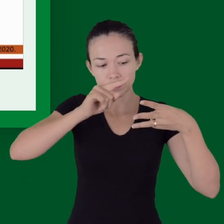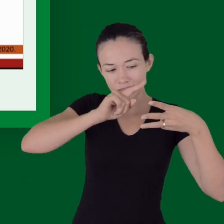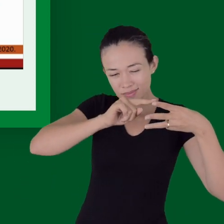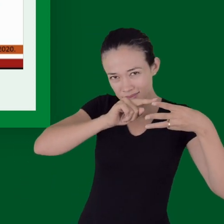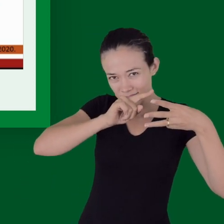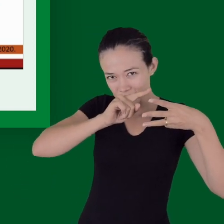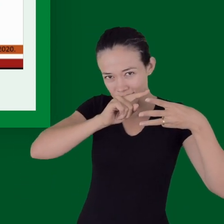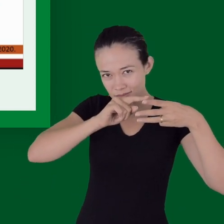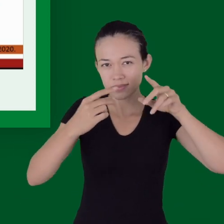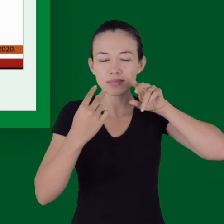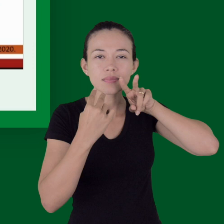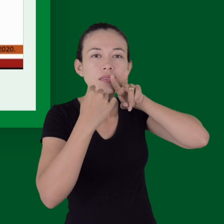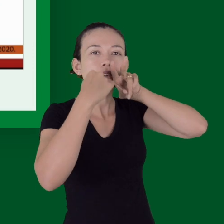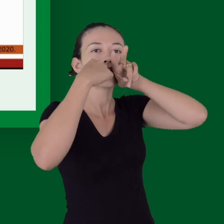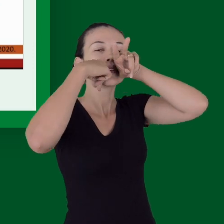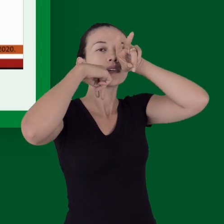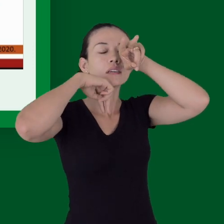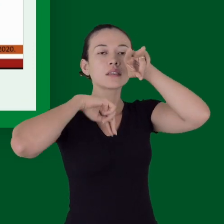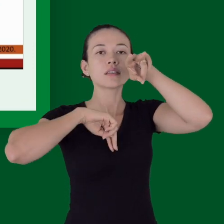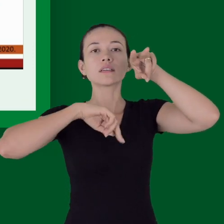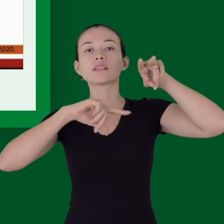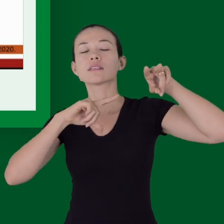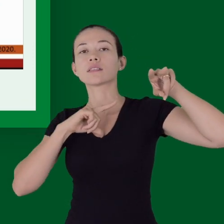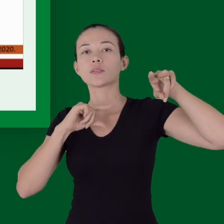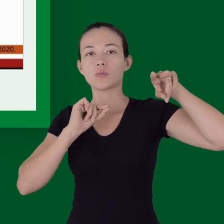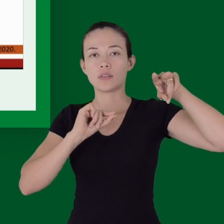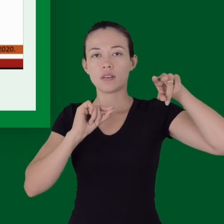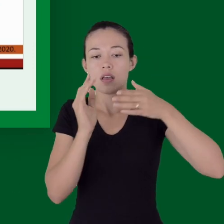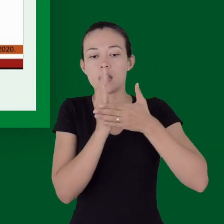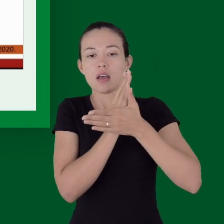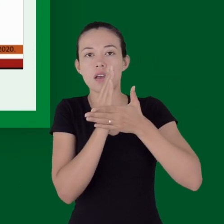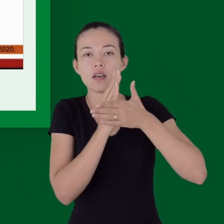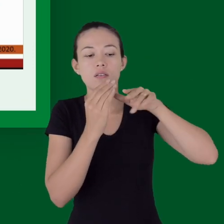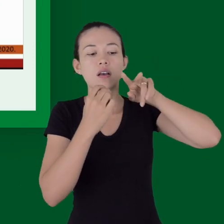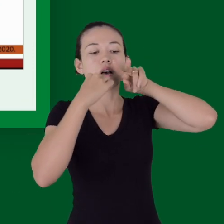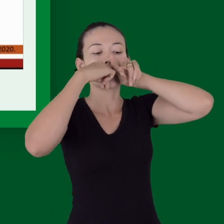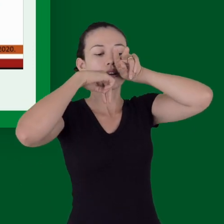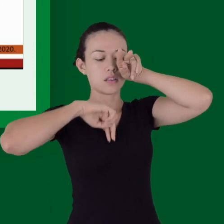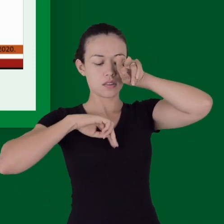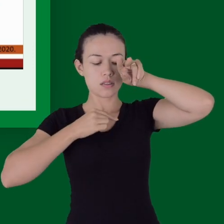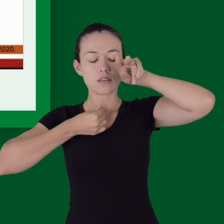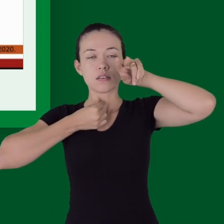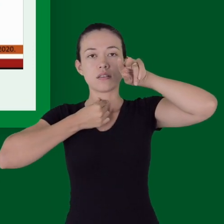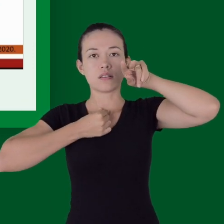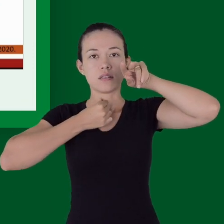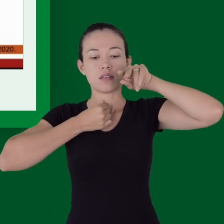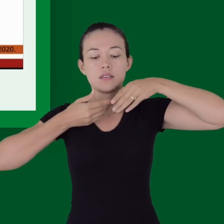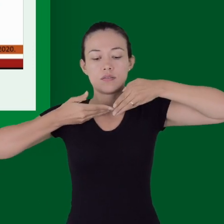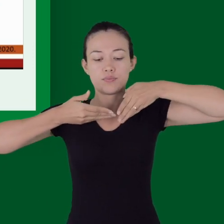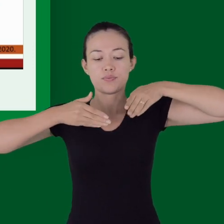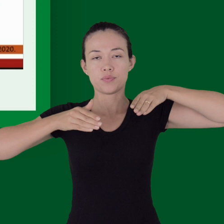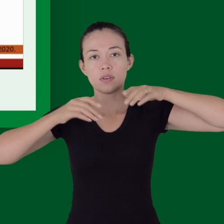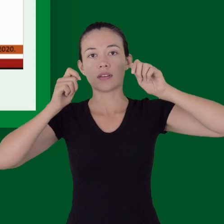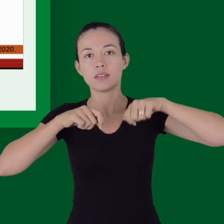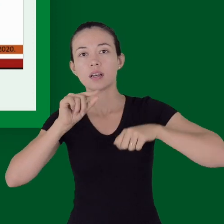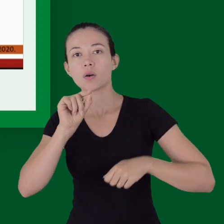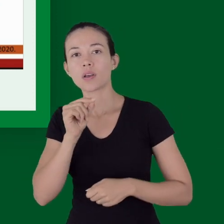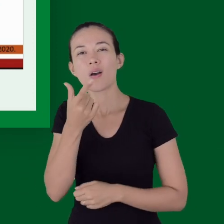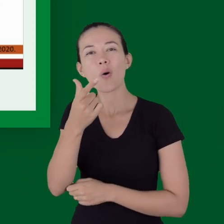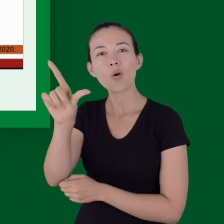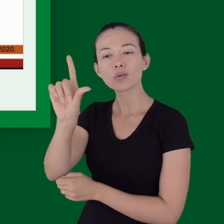ele. E aí, por exemplo, se tiver uma extensão abdominal grande, esteja dificultando a ventilação, a gente